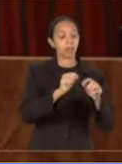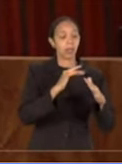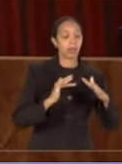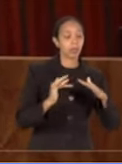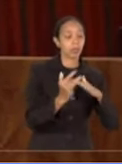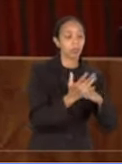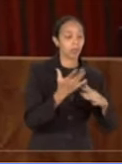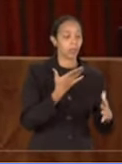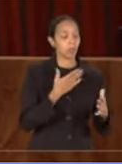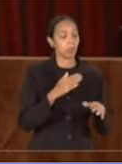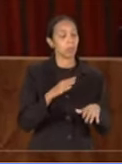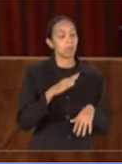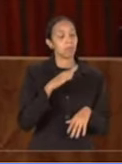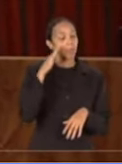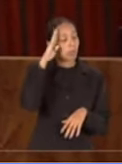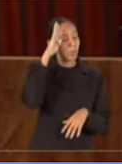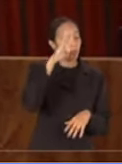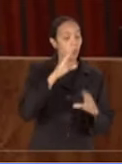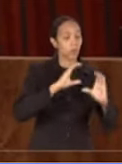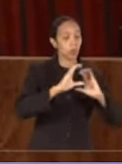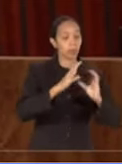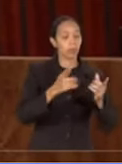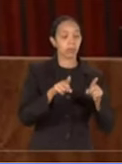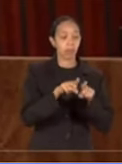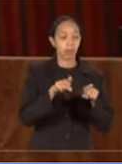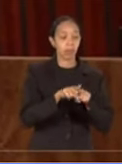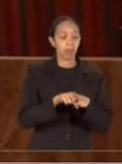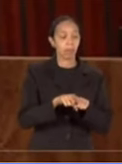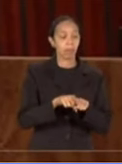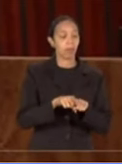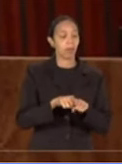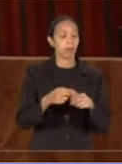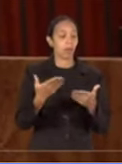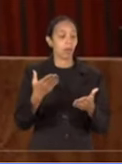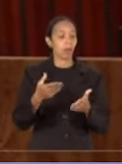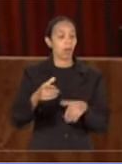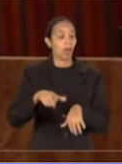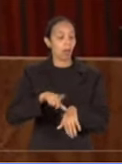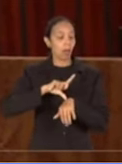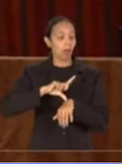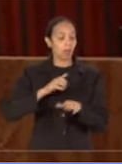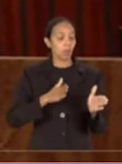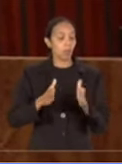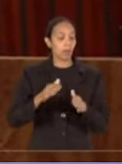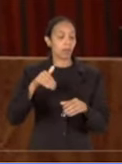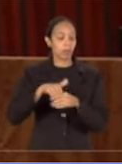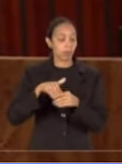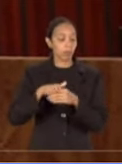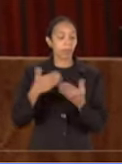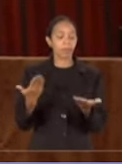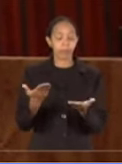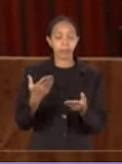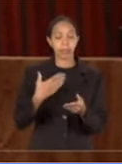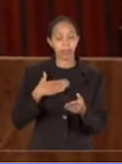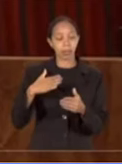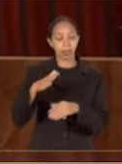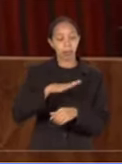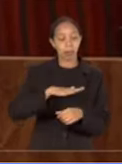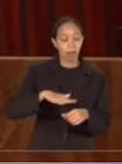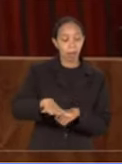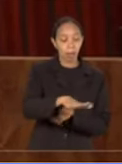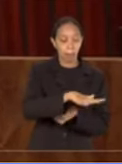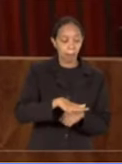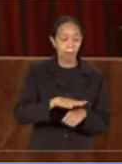aplicativos como forma principal de comunicação, gastos de pré-campanha, mesmo realizados em localidades fora da base territorial do candidato,